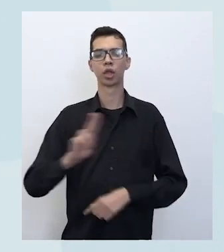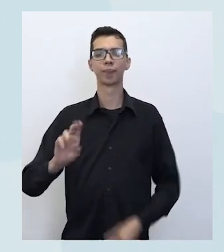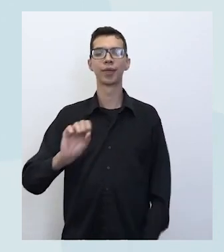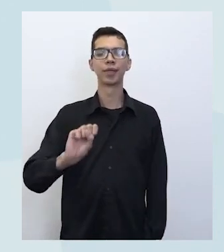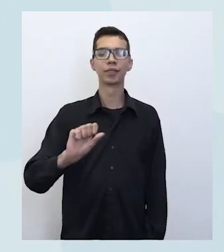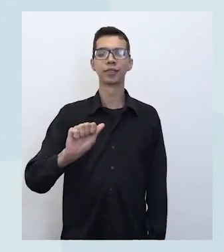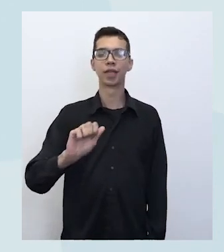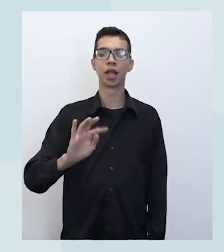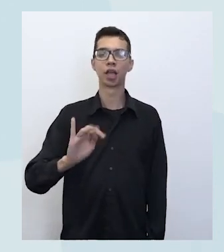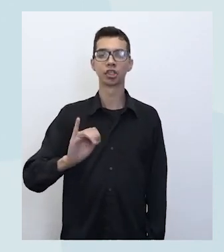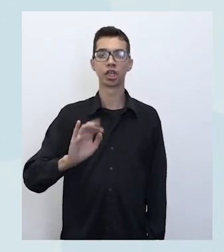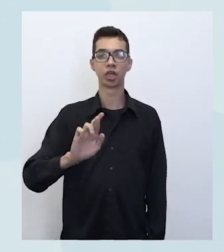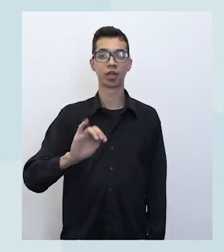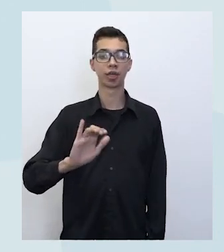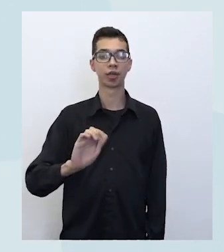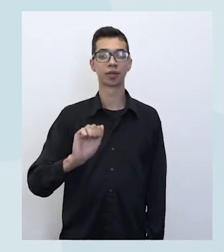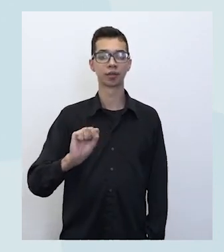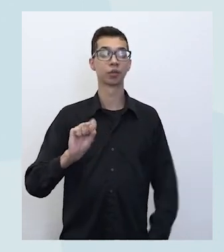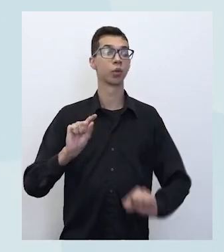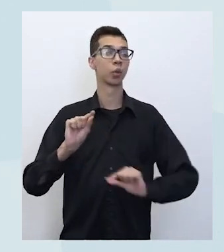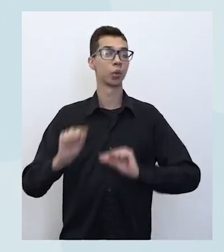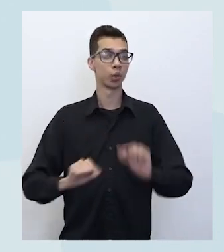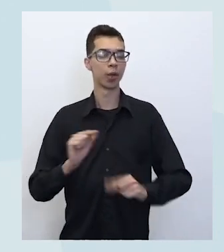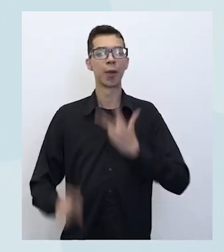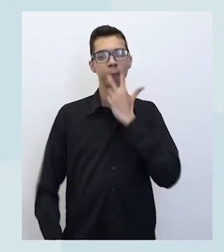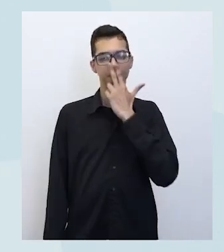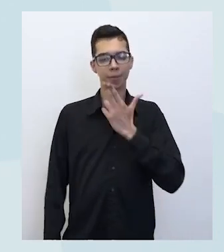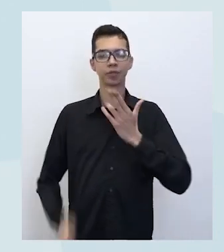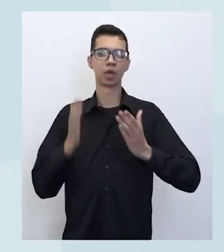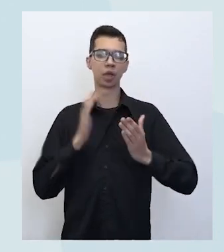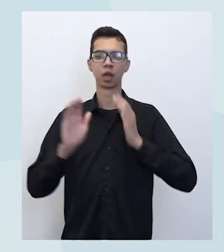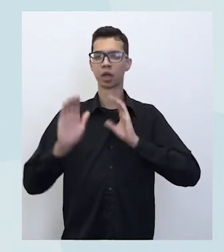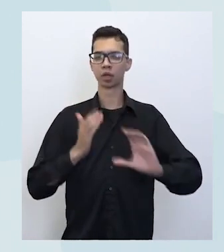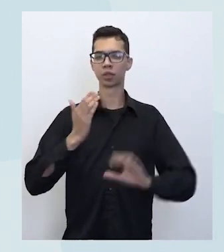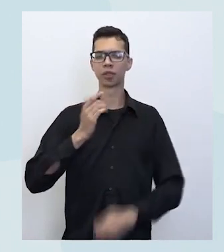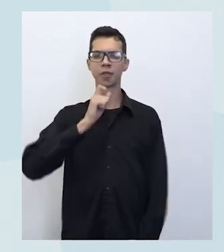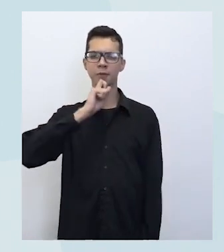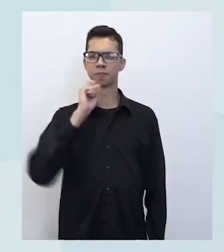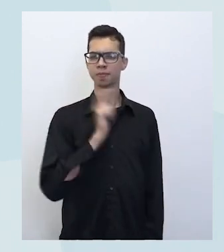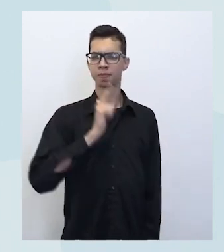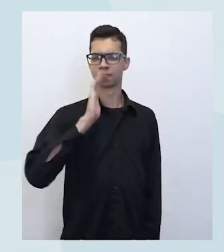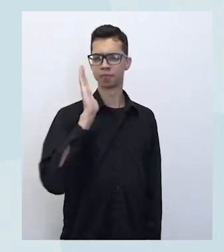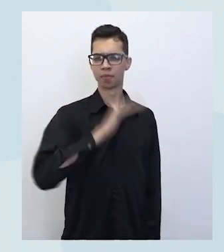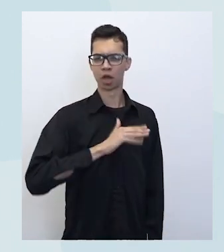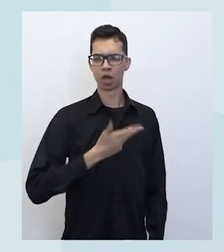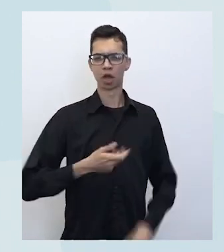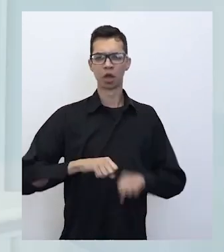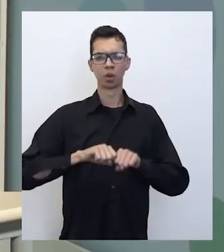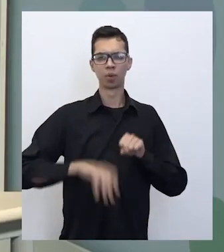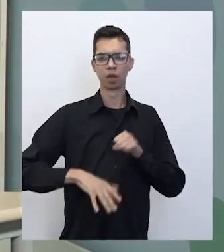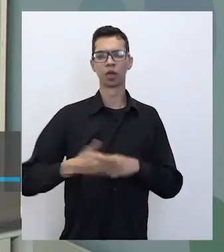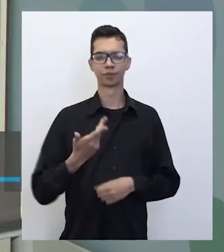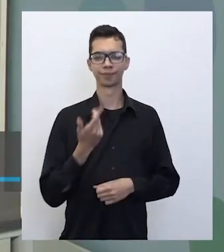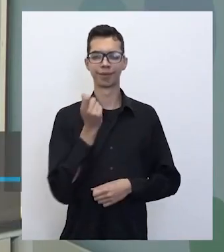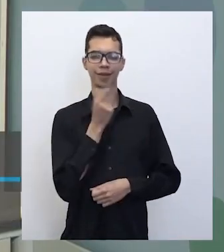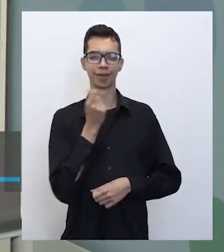classificadas em cantigas de escárnio e cantigas de maldizer. Então, volta para minha tela que eu vou